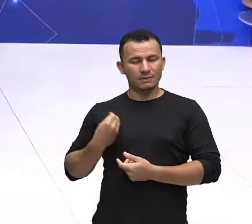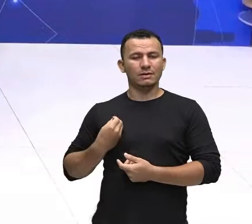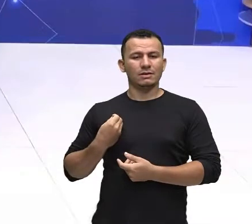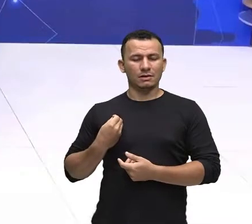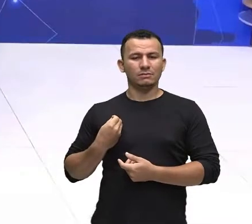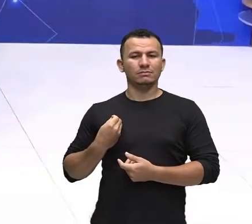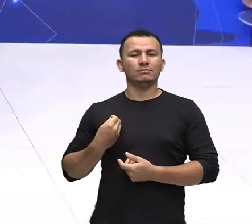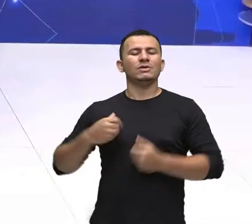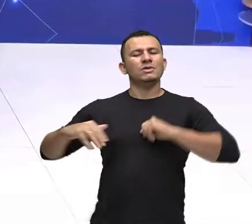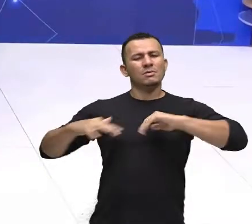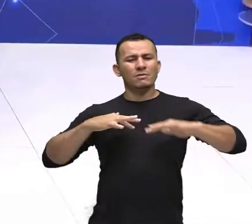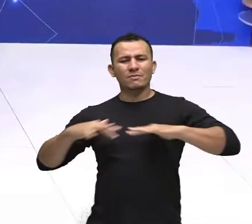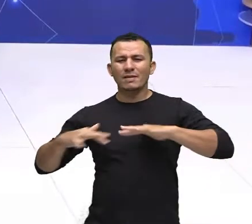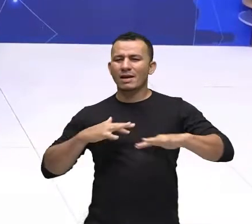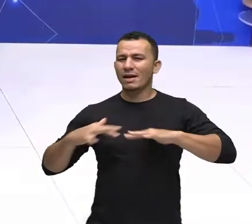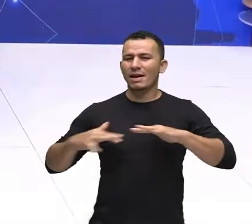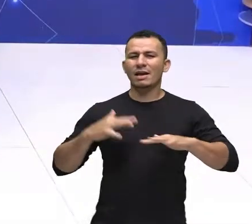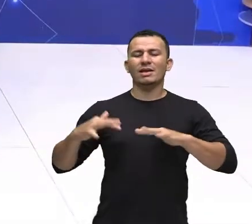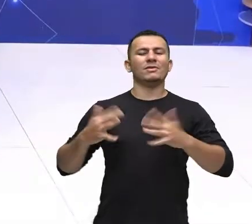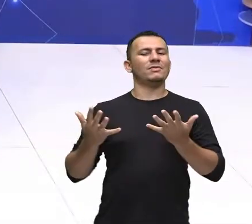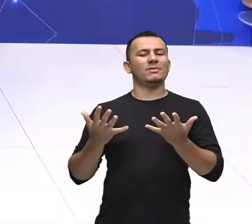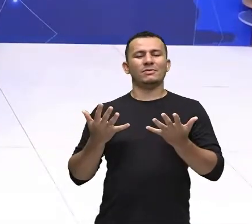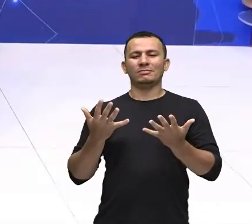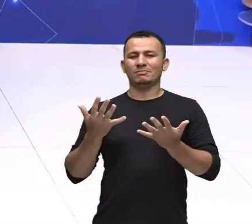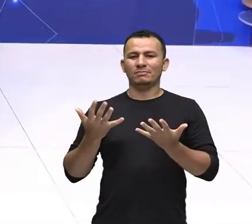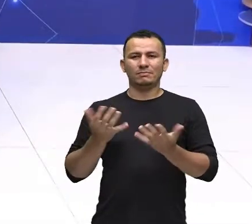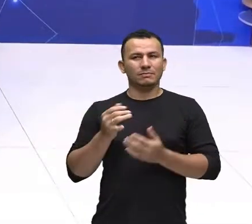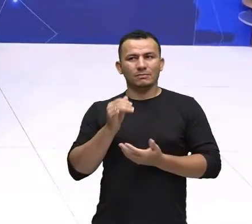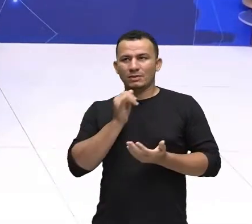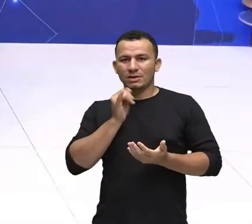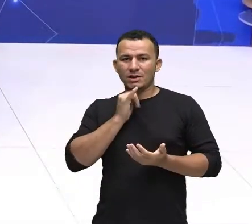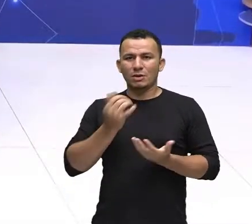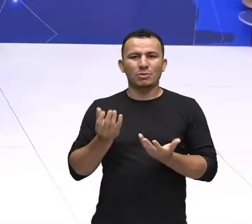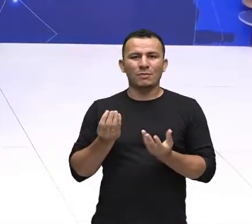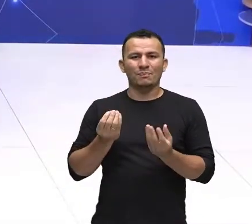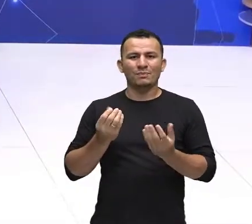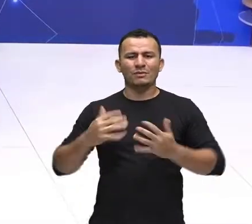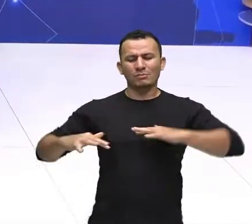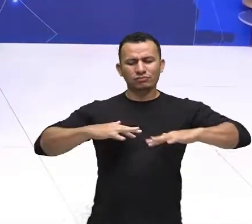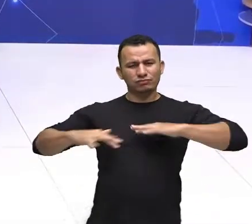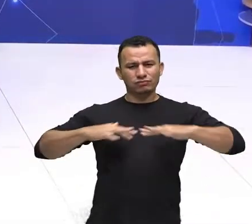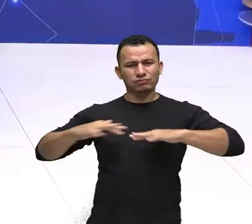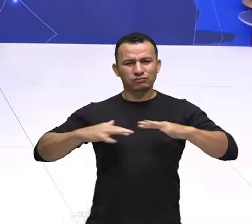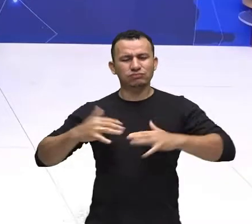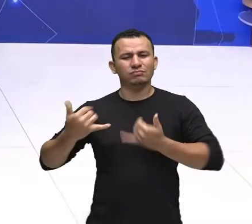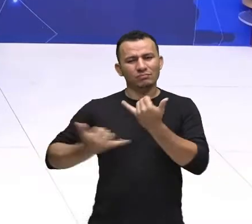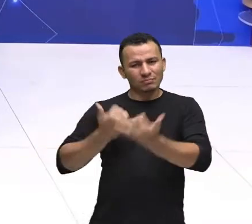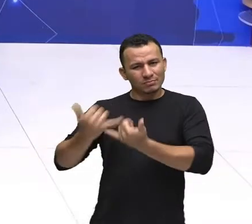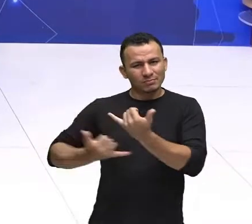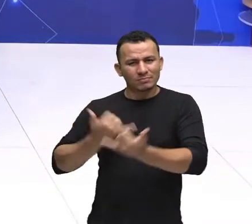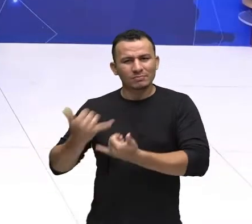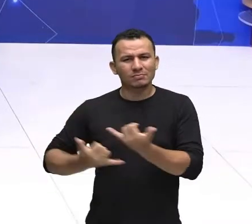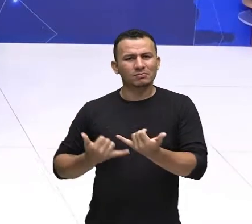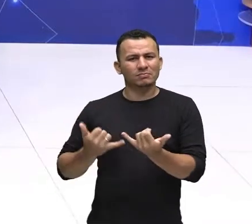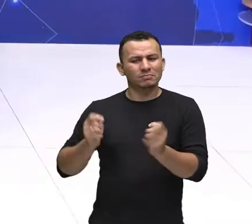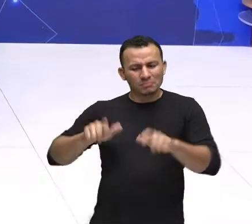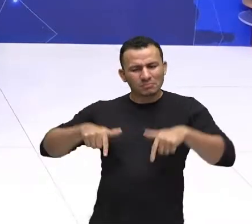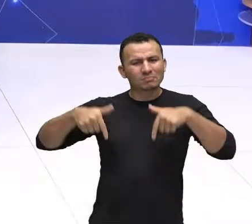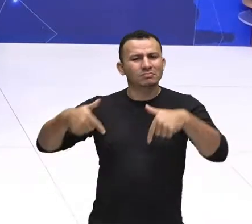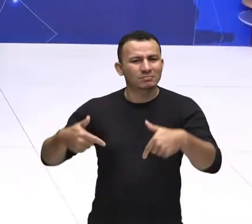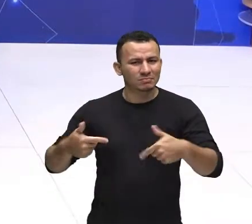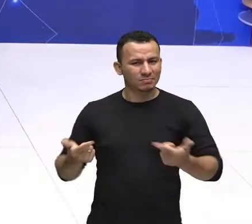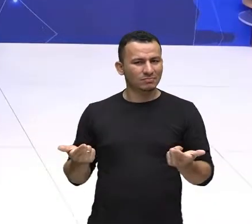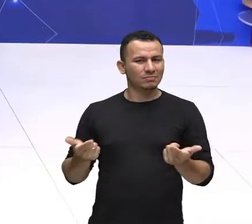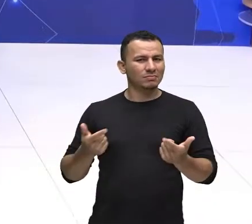trazer movimento, nesse aspecto de repente nos trazer essa dinâmica de fazer algo, de repente manifestar